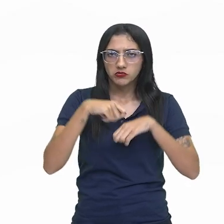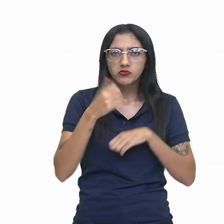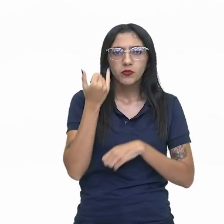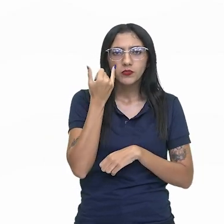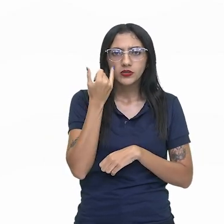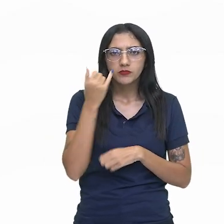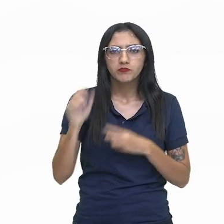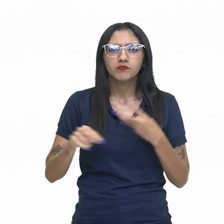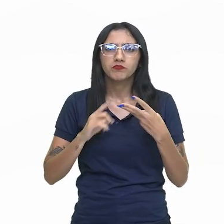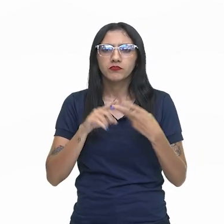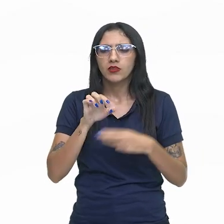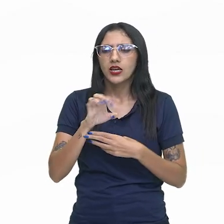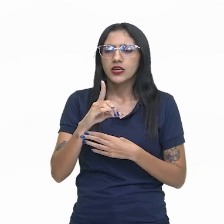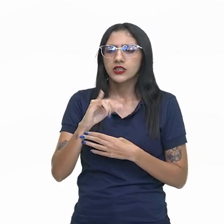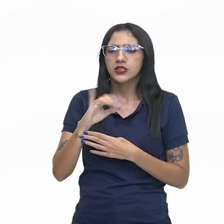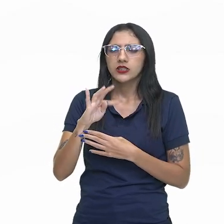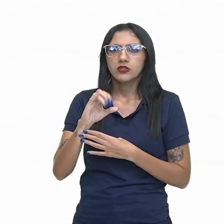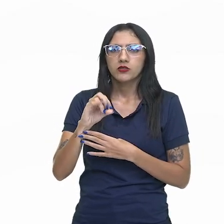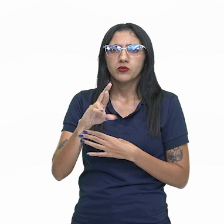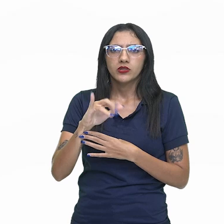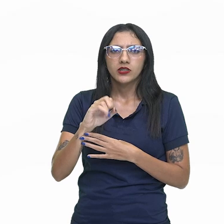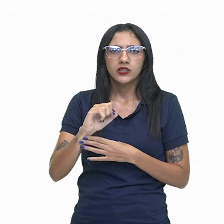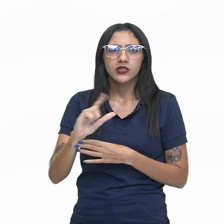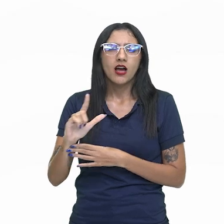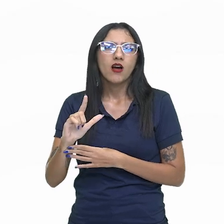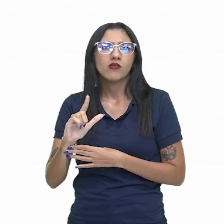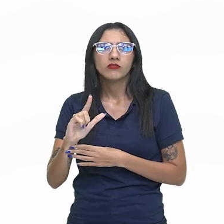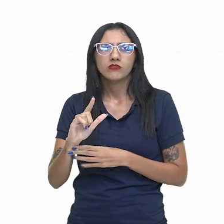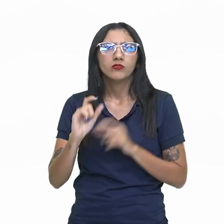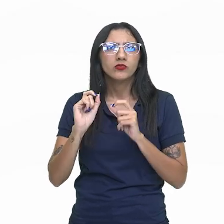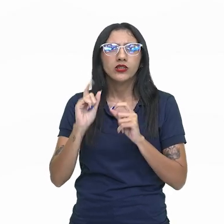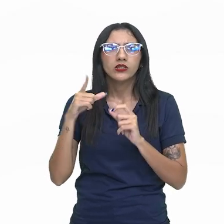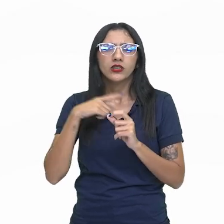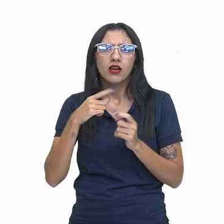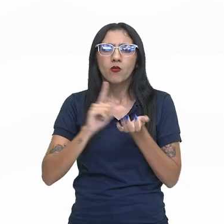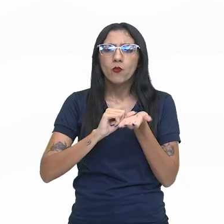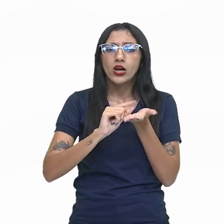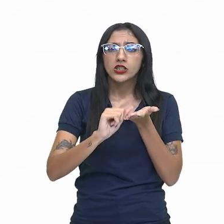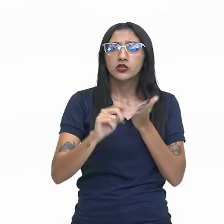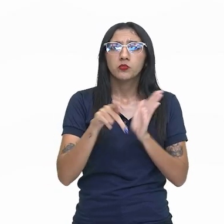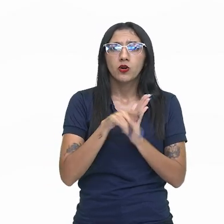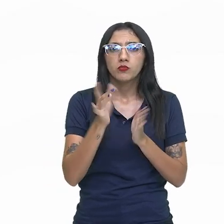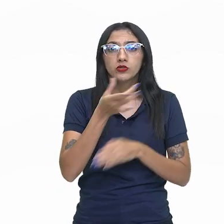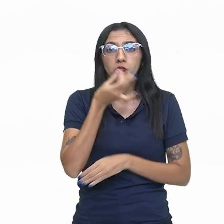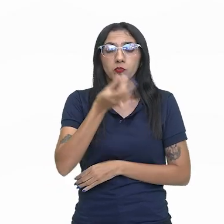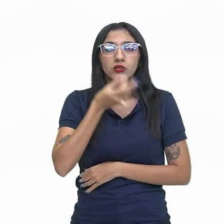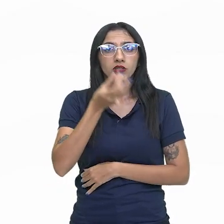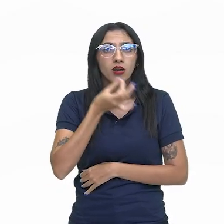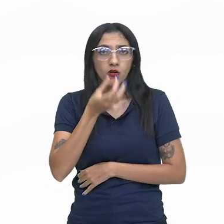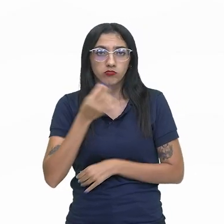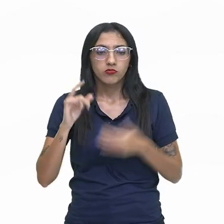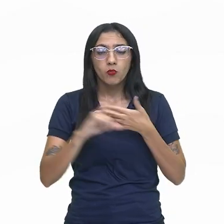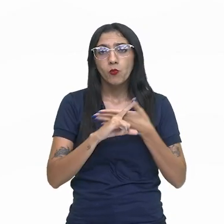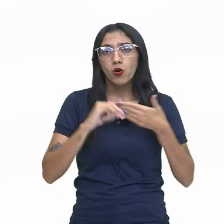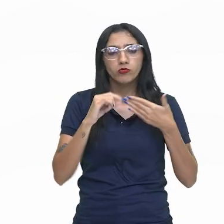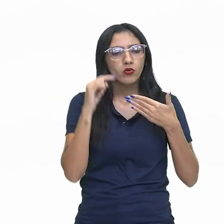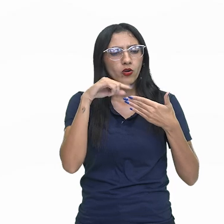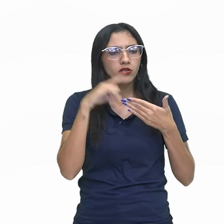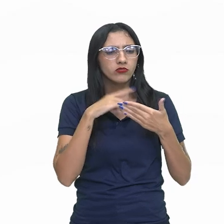O editorial, que é aquele artigo de opinião, ali o autor vai ter o